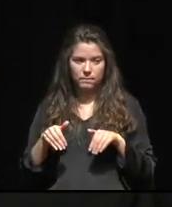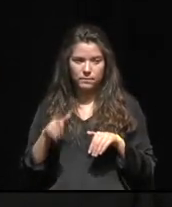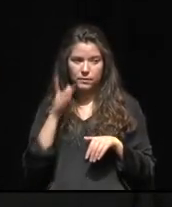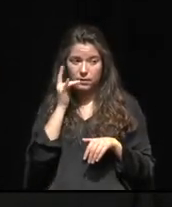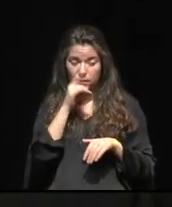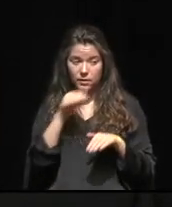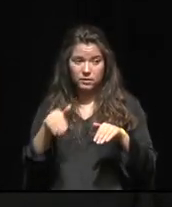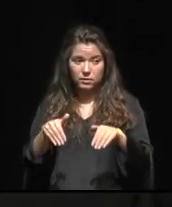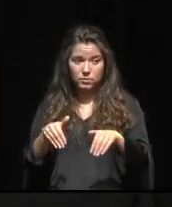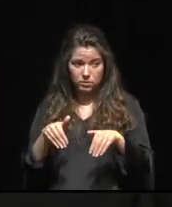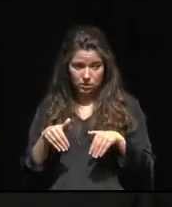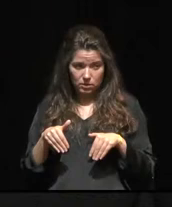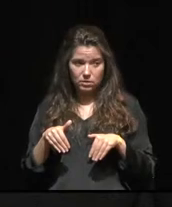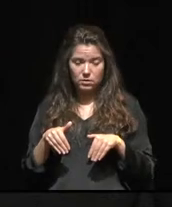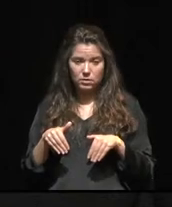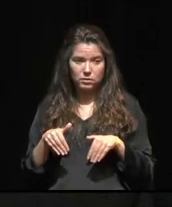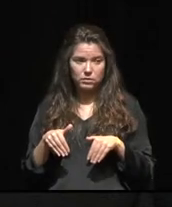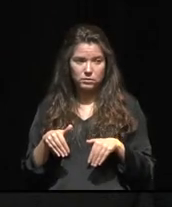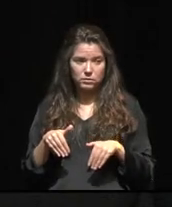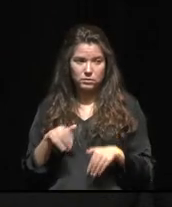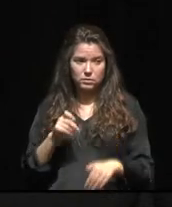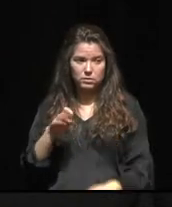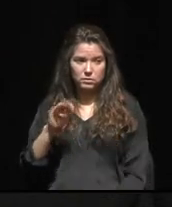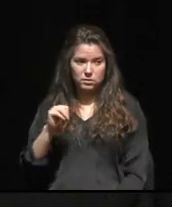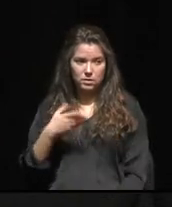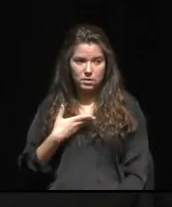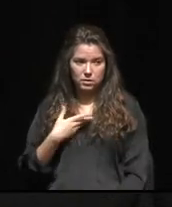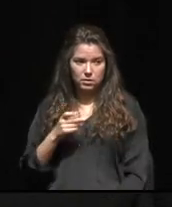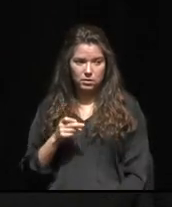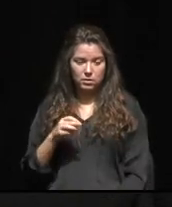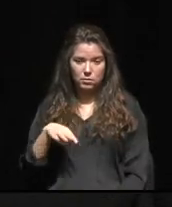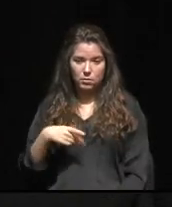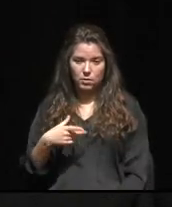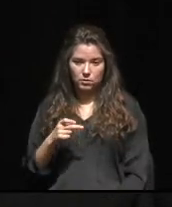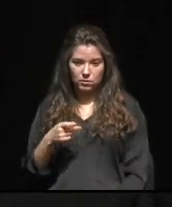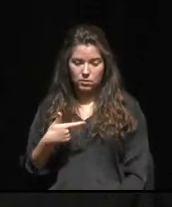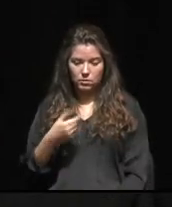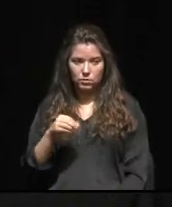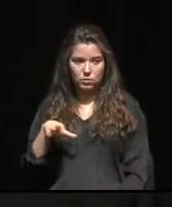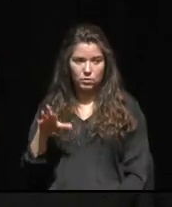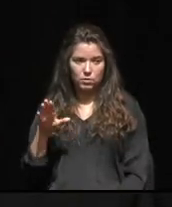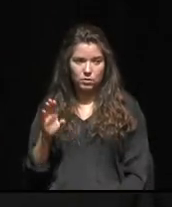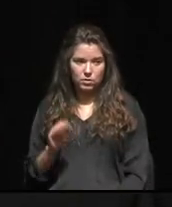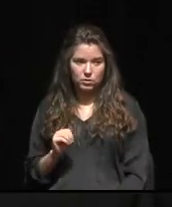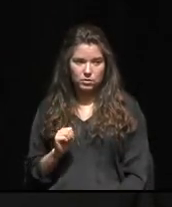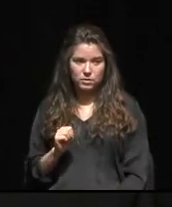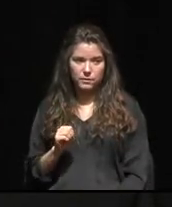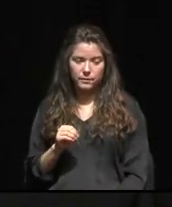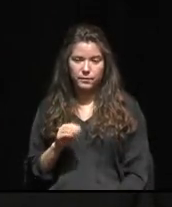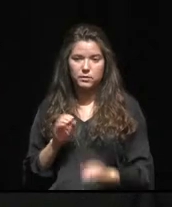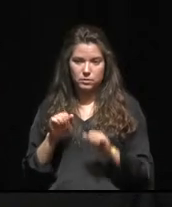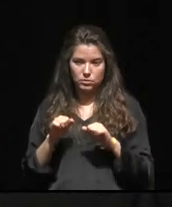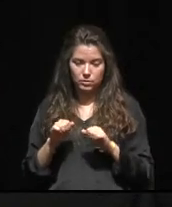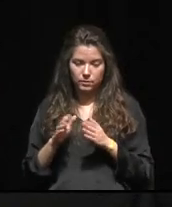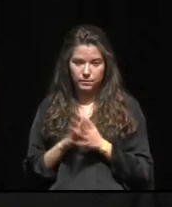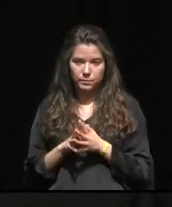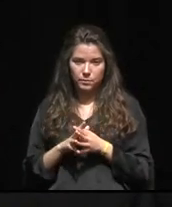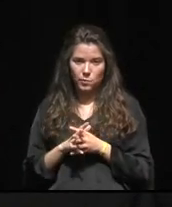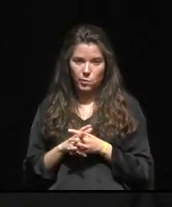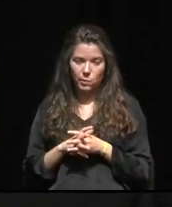quem se abstém deputada Alexandra Mota Torres abstém-se sim ok Como estava a pedir novamente